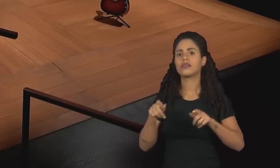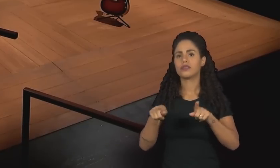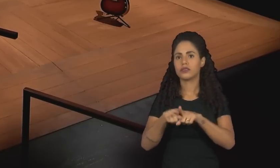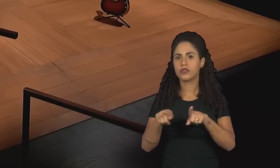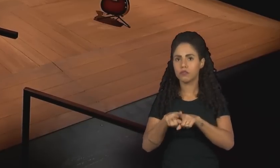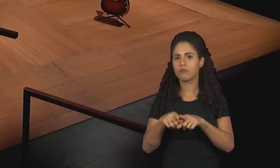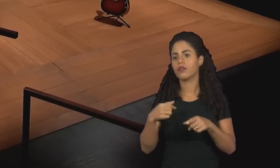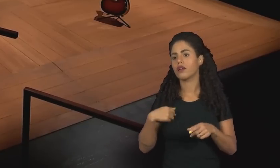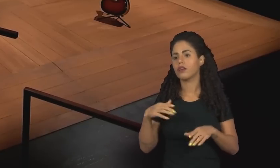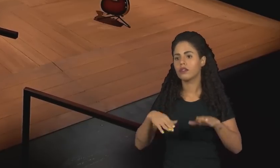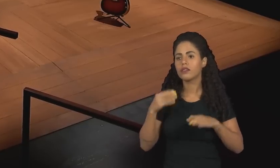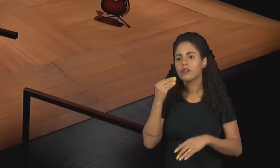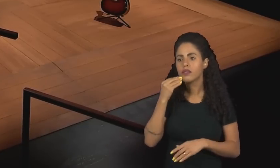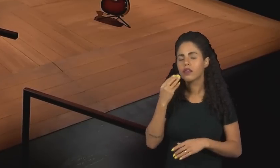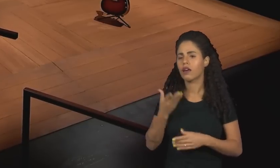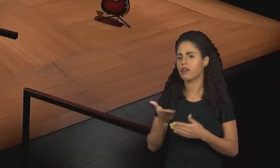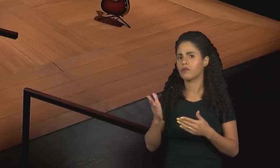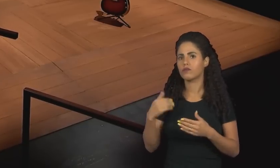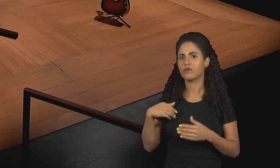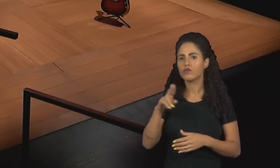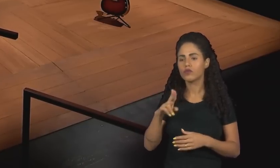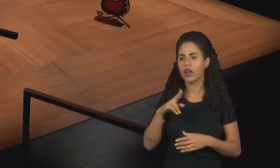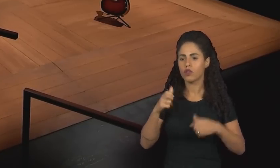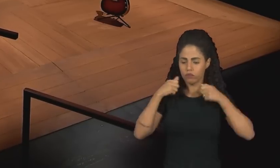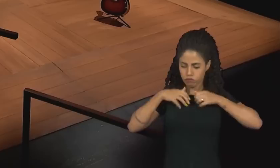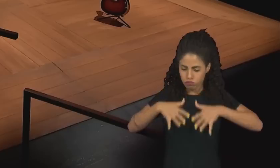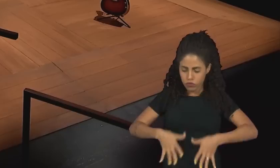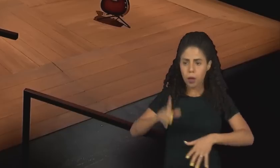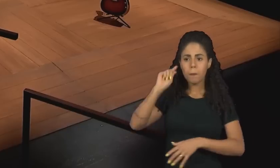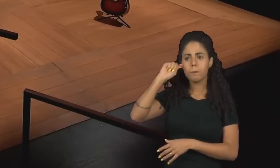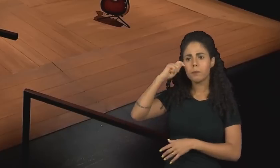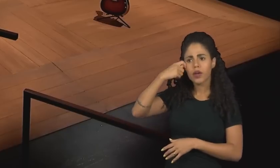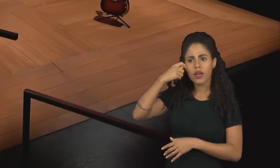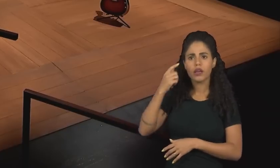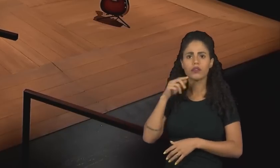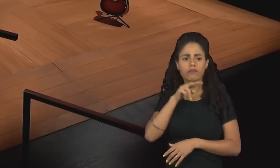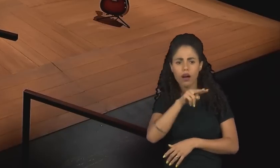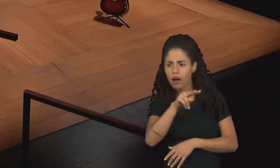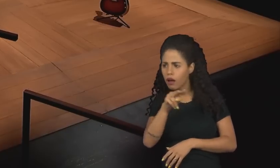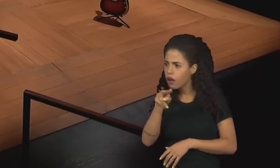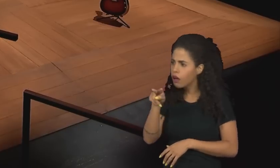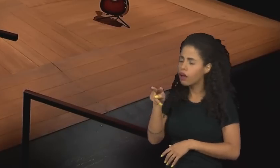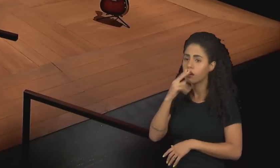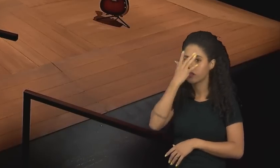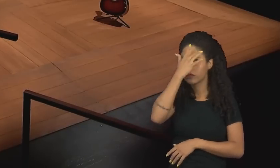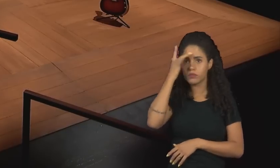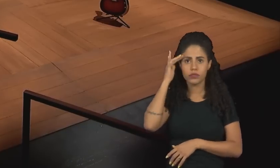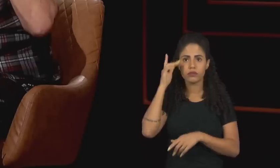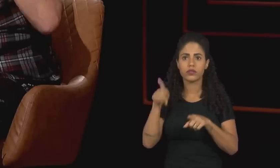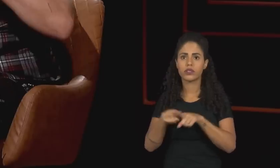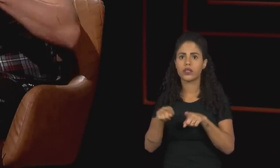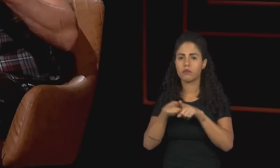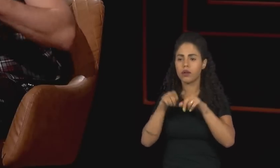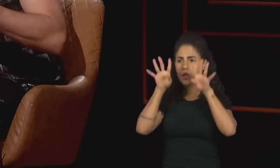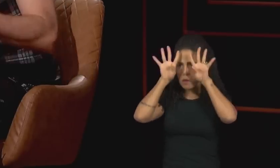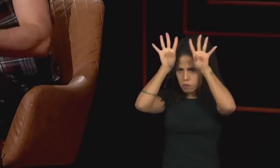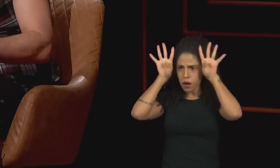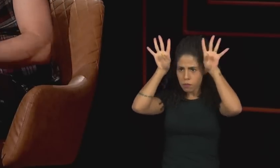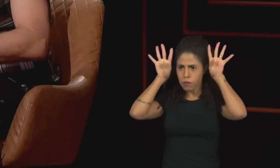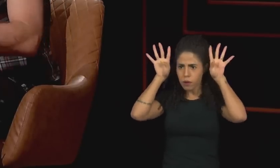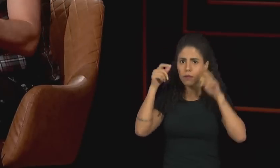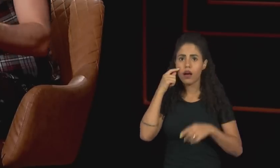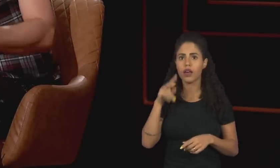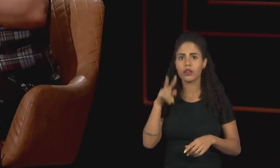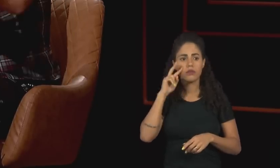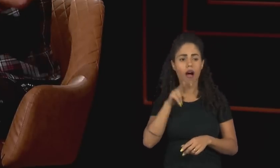vou todo de preto, assim, corro e vejo um monte de coisa que, se eu tivesse com o cabelo espetado, tipo eu